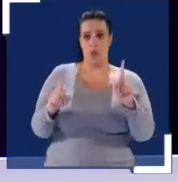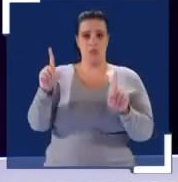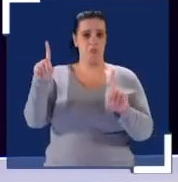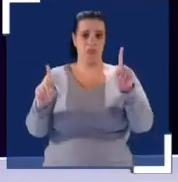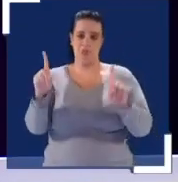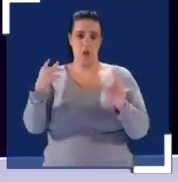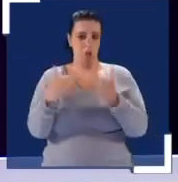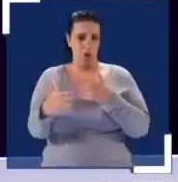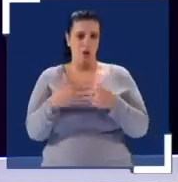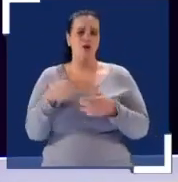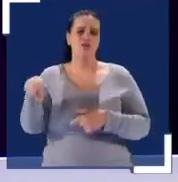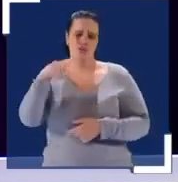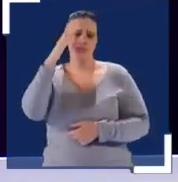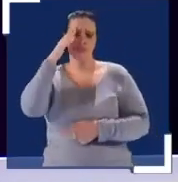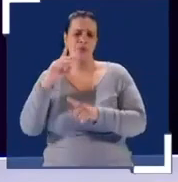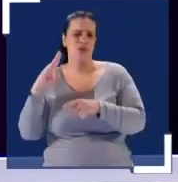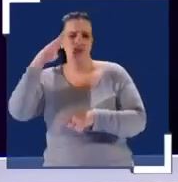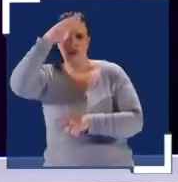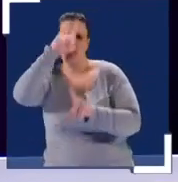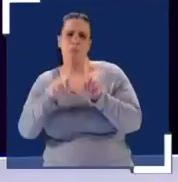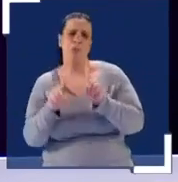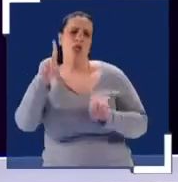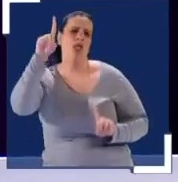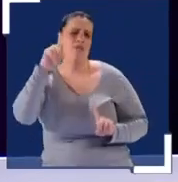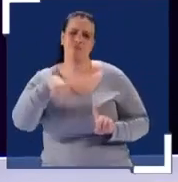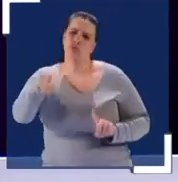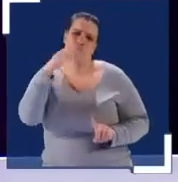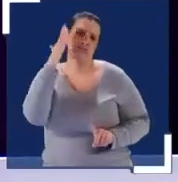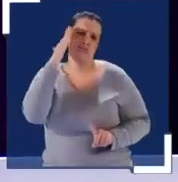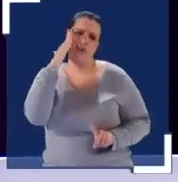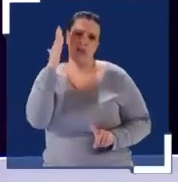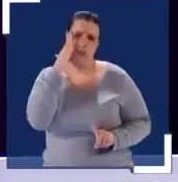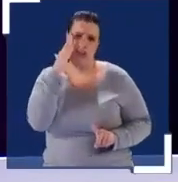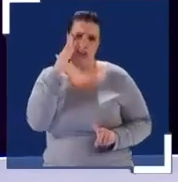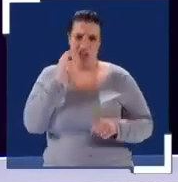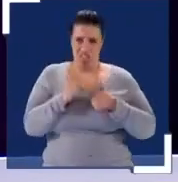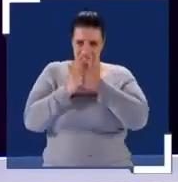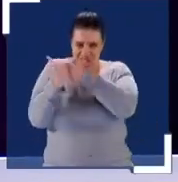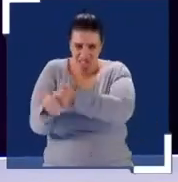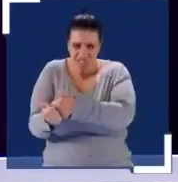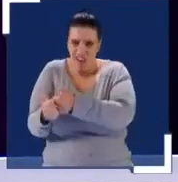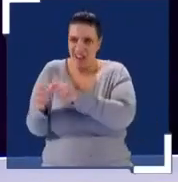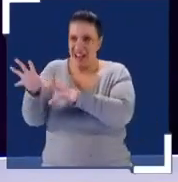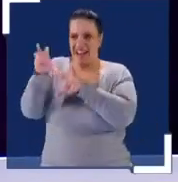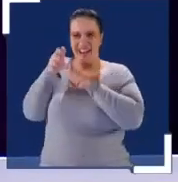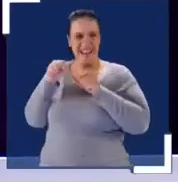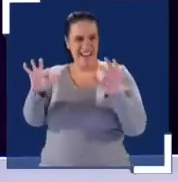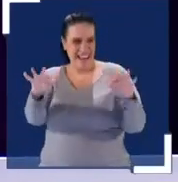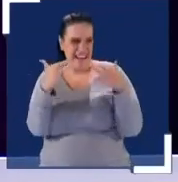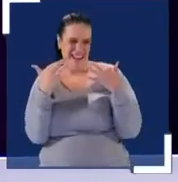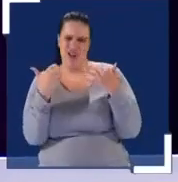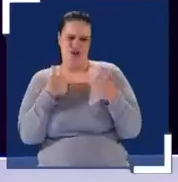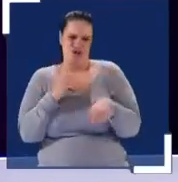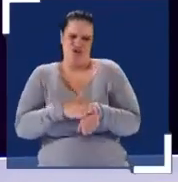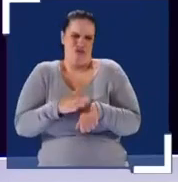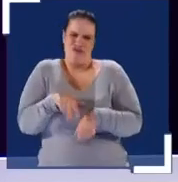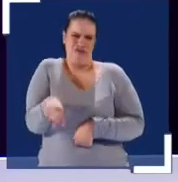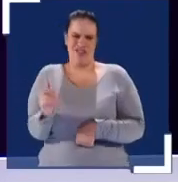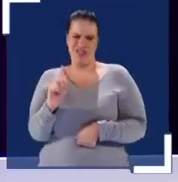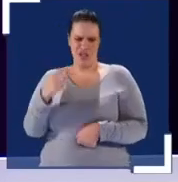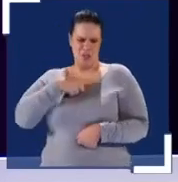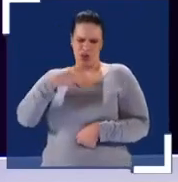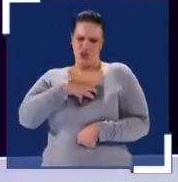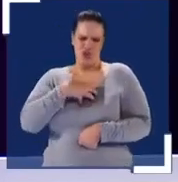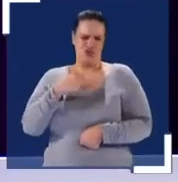sabe que o Jair está muito na frente, não é uma novidade. Aliás, pegar carona na popularidade dele, eu não faria, né? Não faria, não é do meu